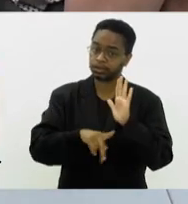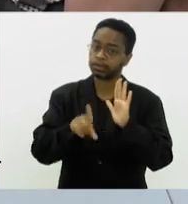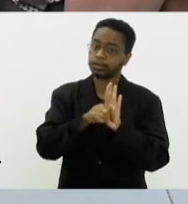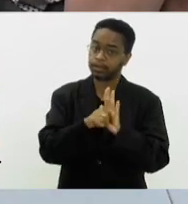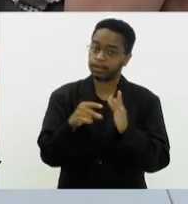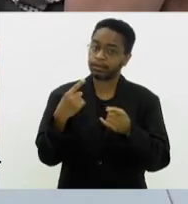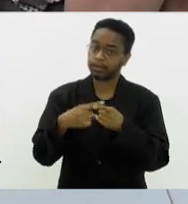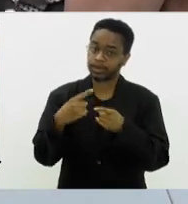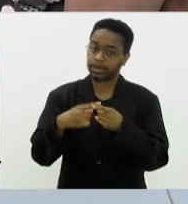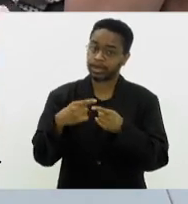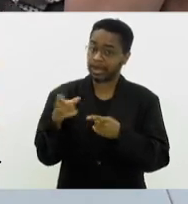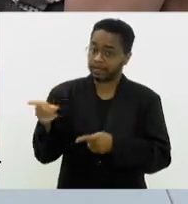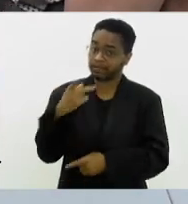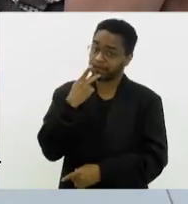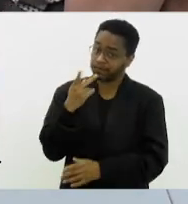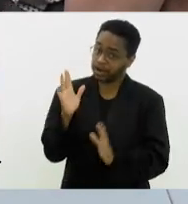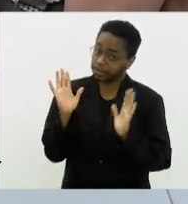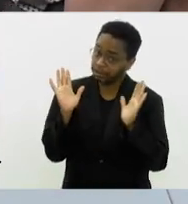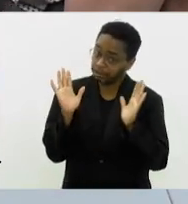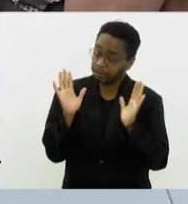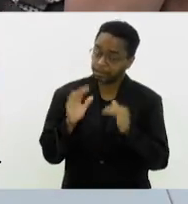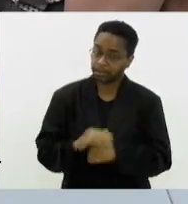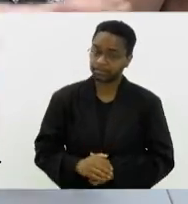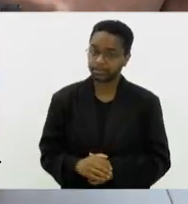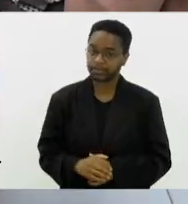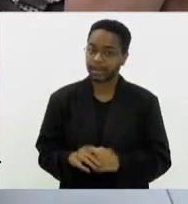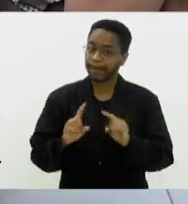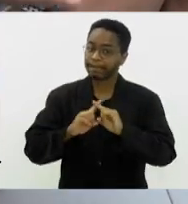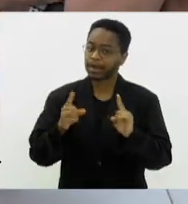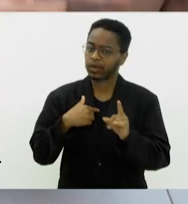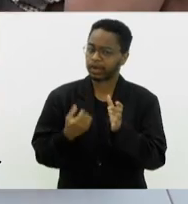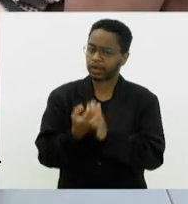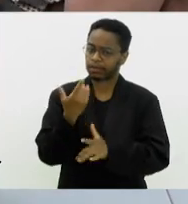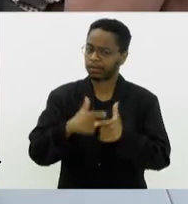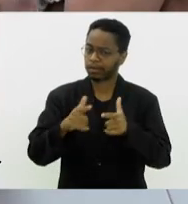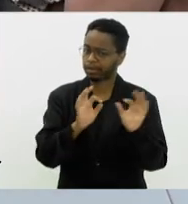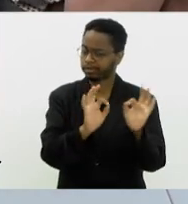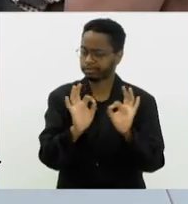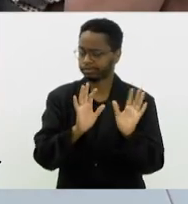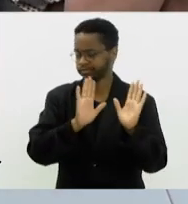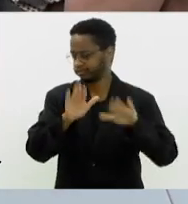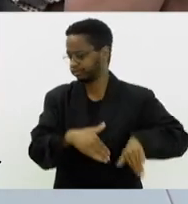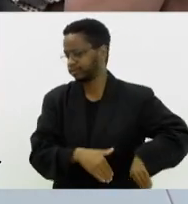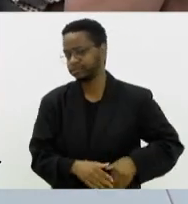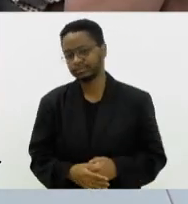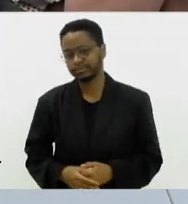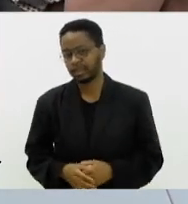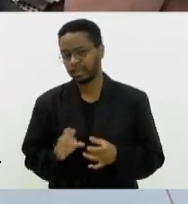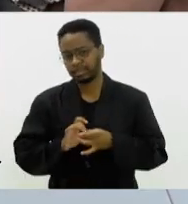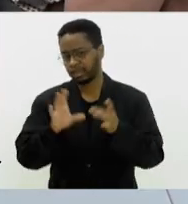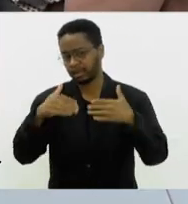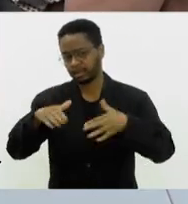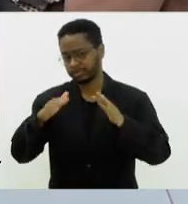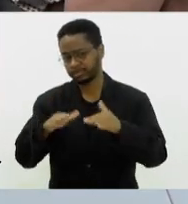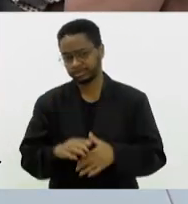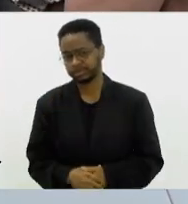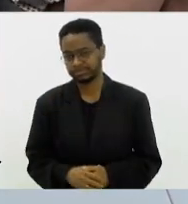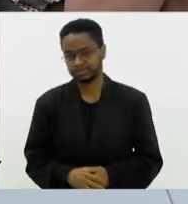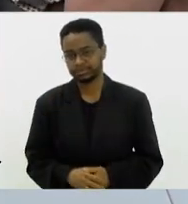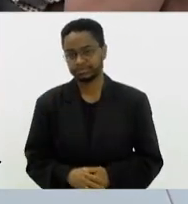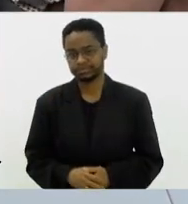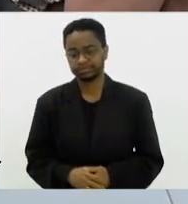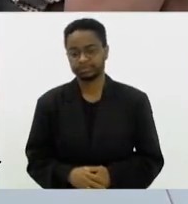Fred Pacheco está dizendo. Mas eu não vou criar problema, não. Vamos deixar correr. Marquês de